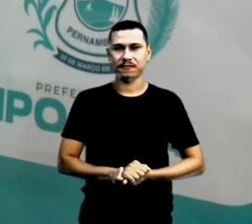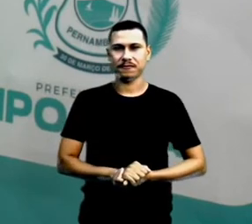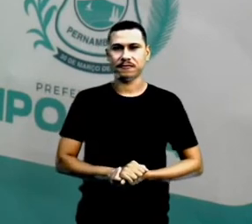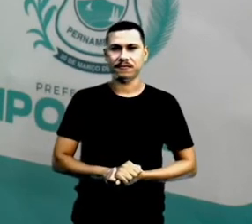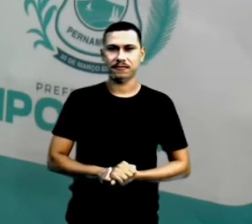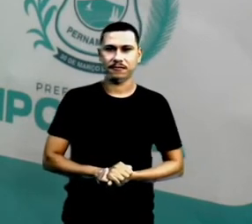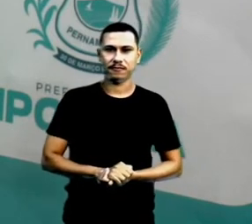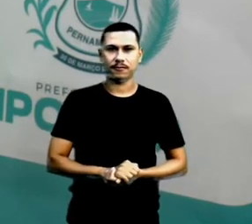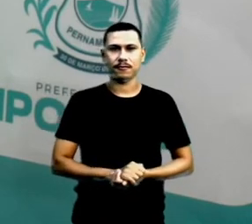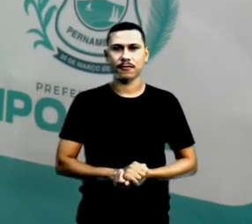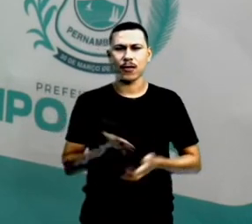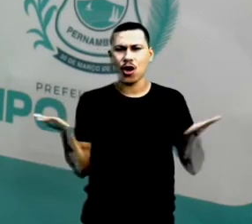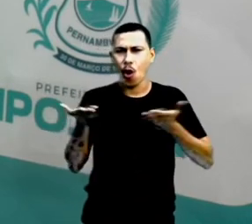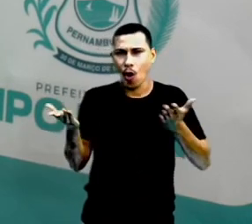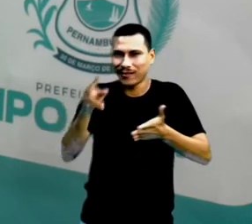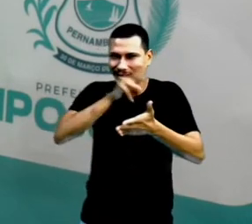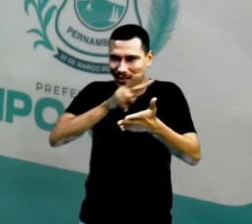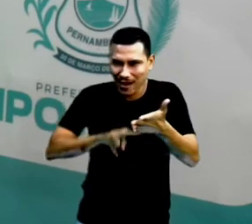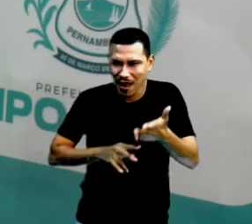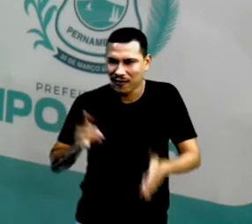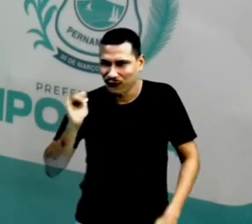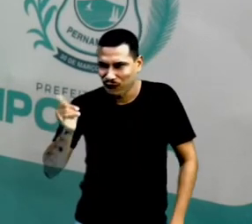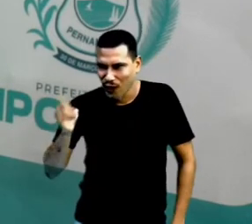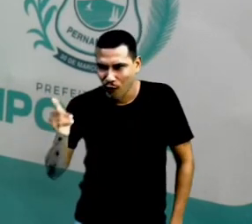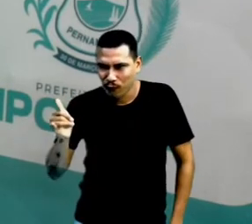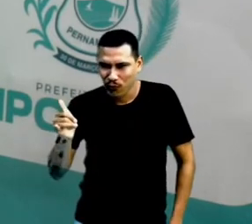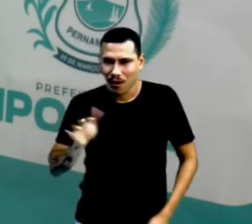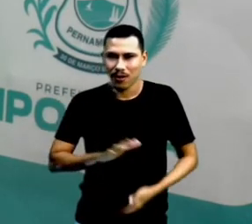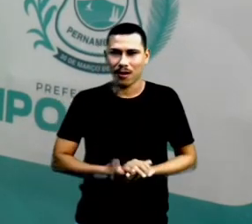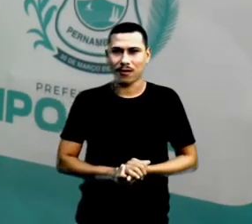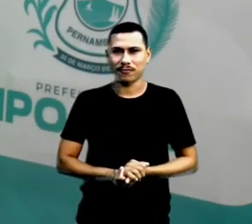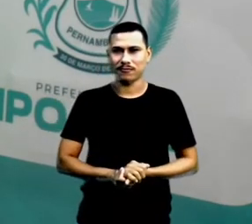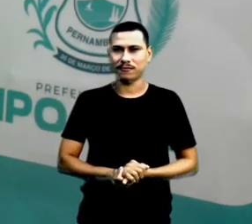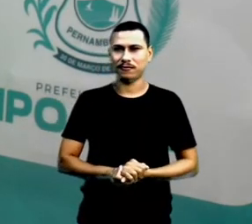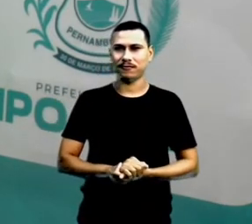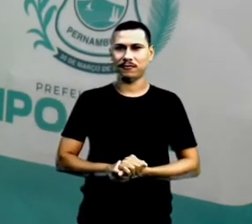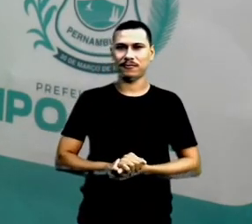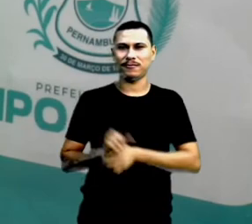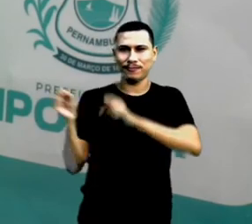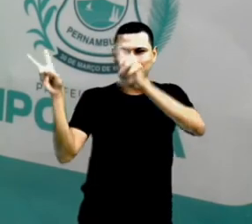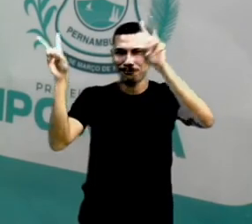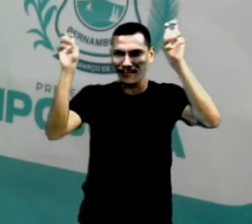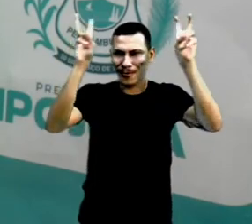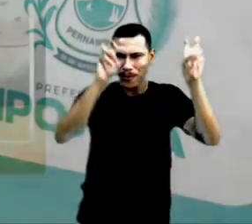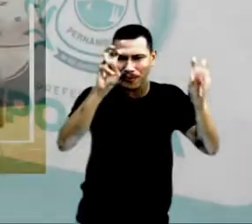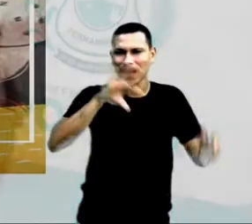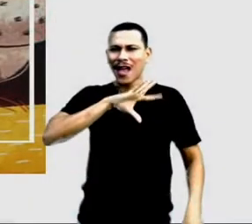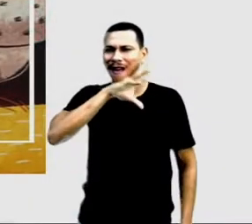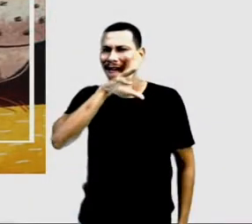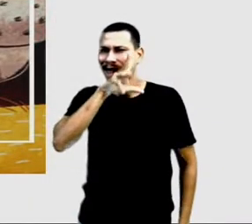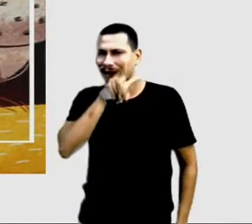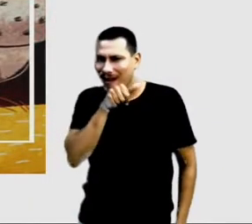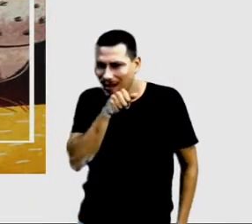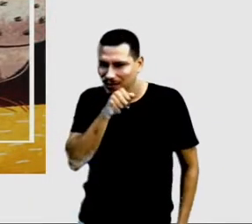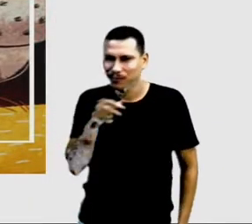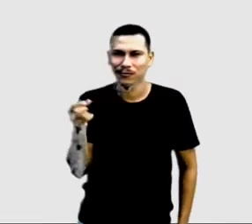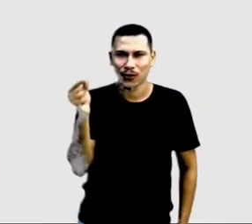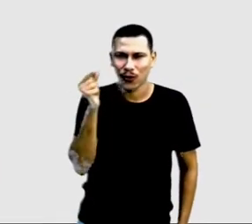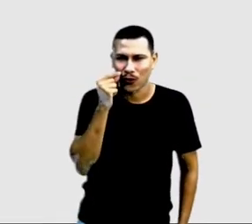Nós iremos agora fazer a leitura da fábula de Esopo, O Leão e o Rato.